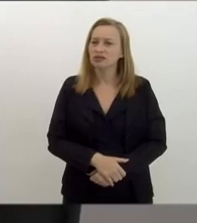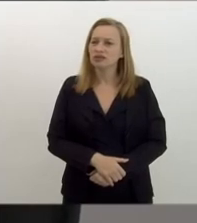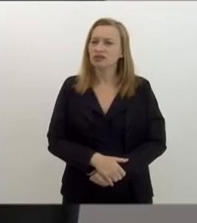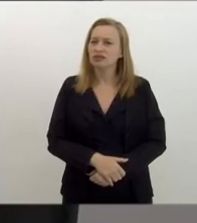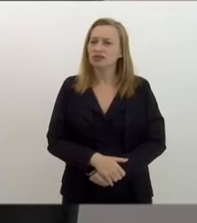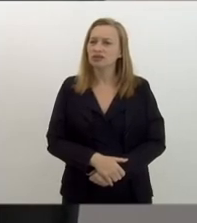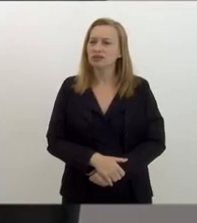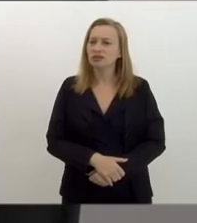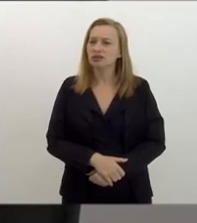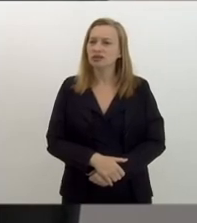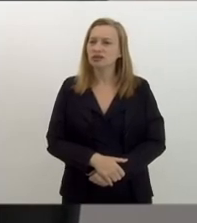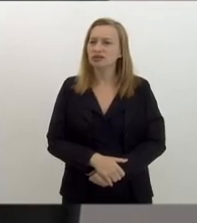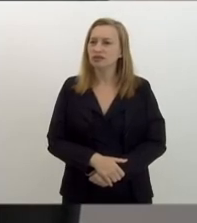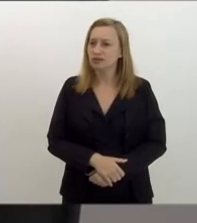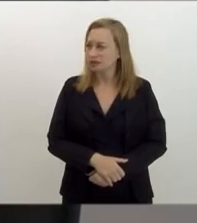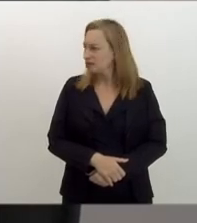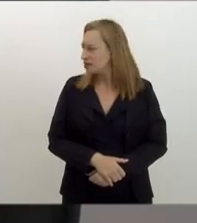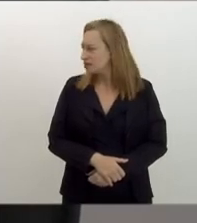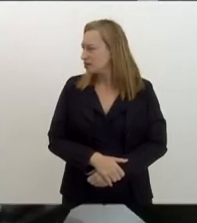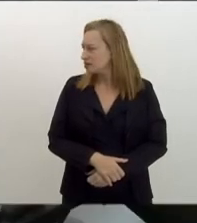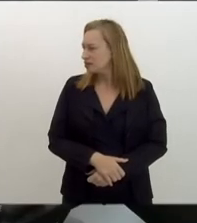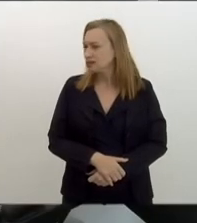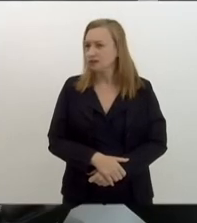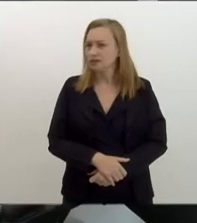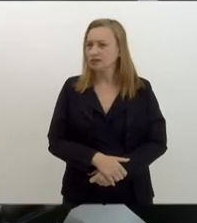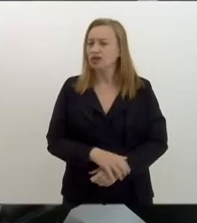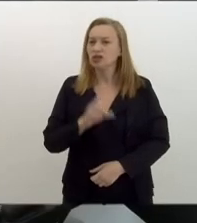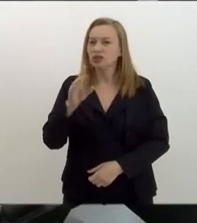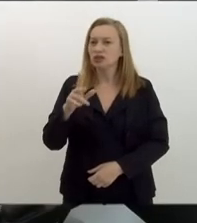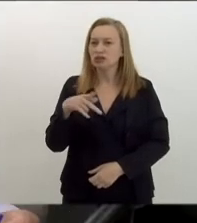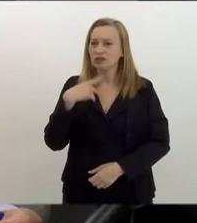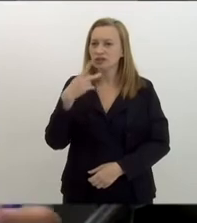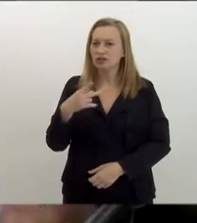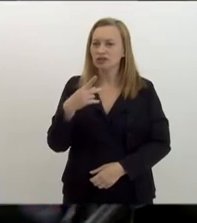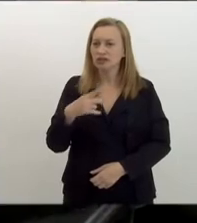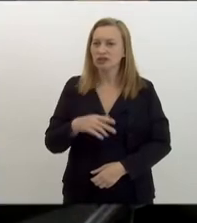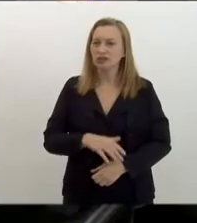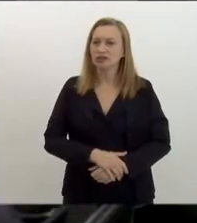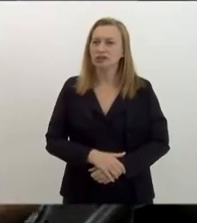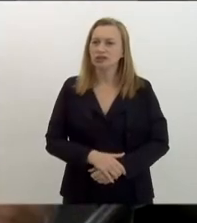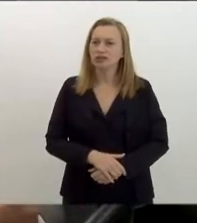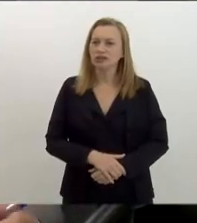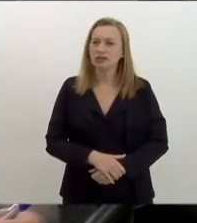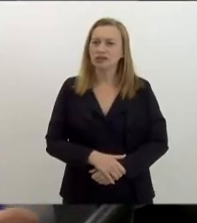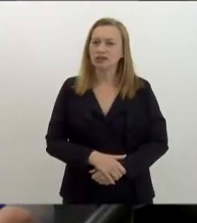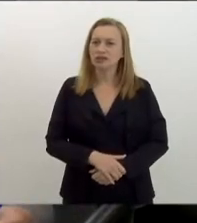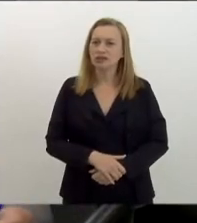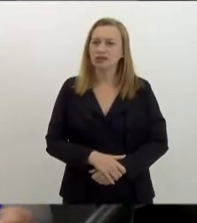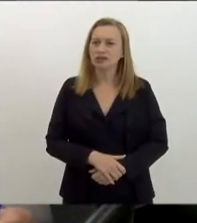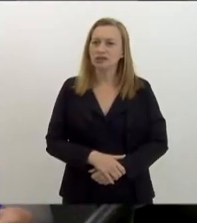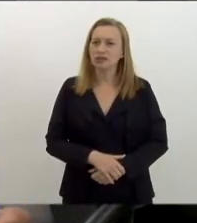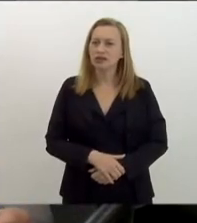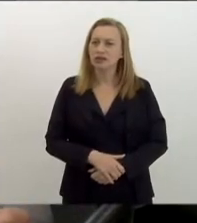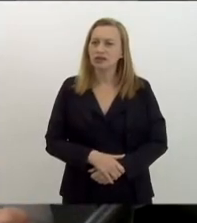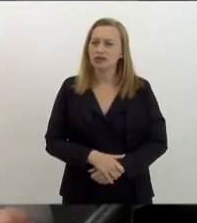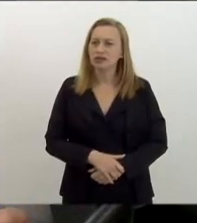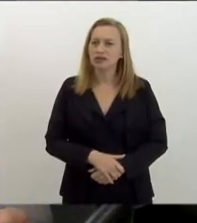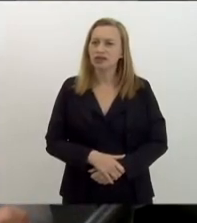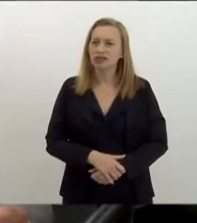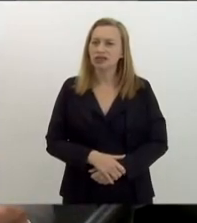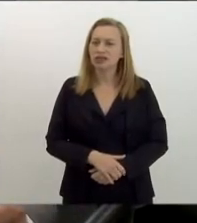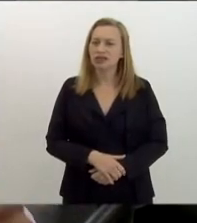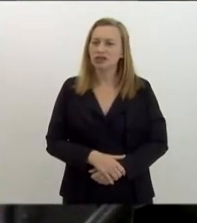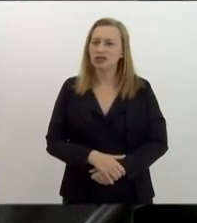a senhora me permito só complementar o favor e outra coisa que a minha superintendente aqui me alertou